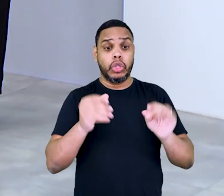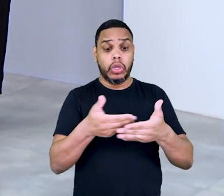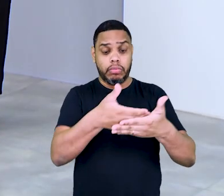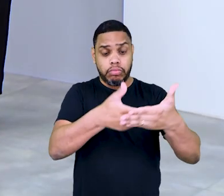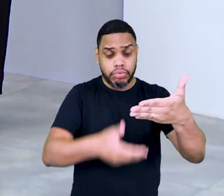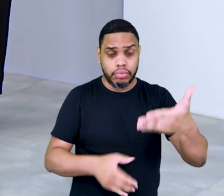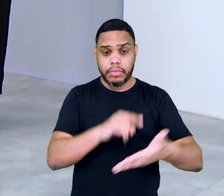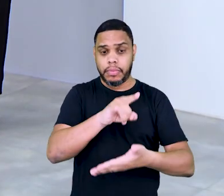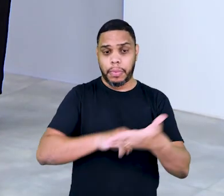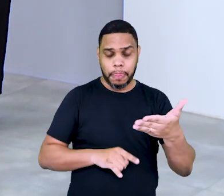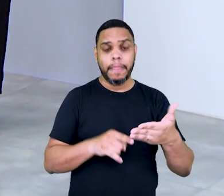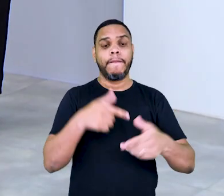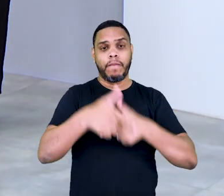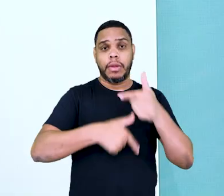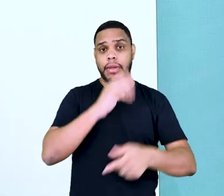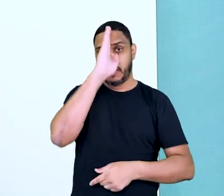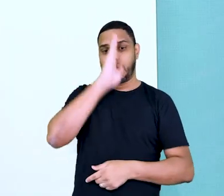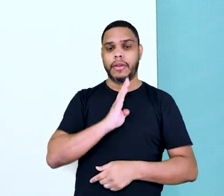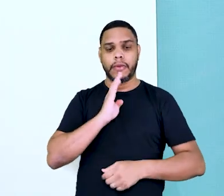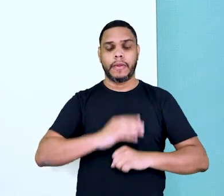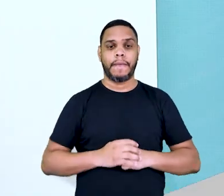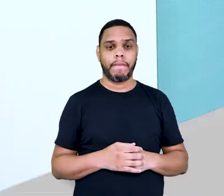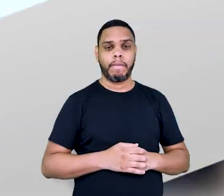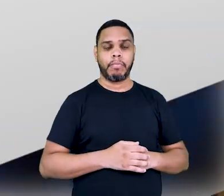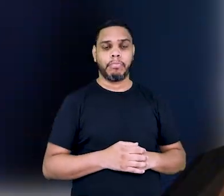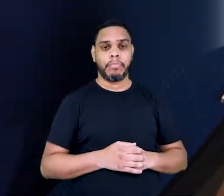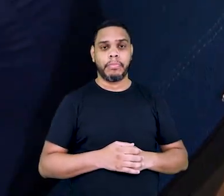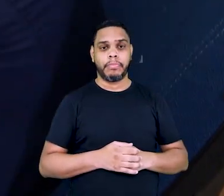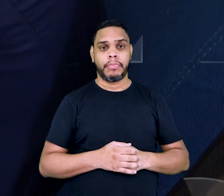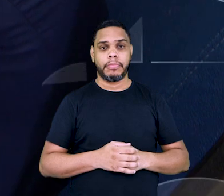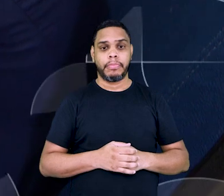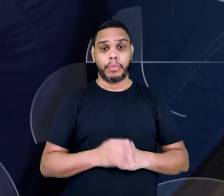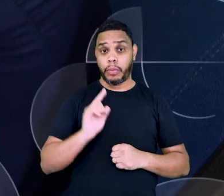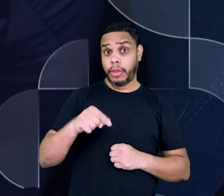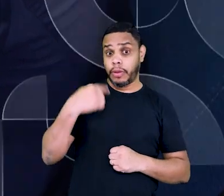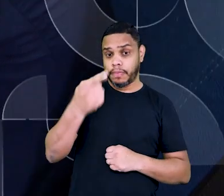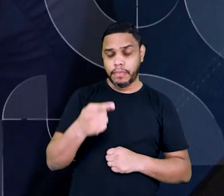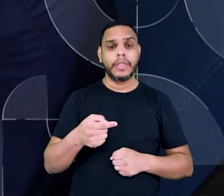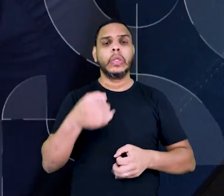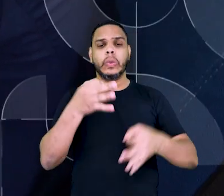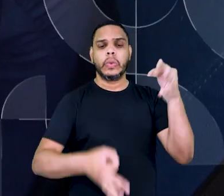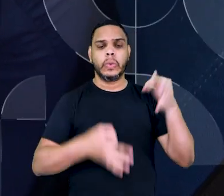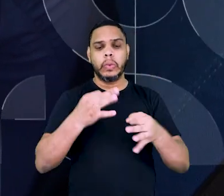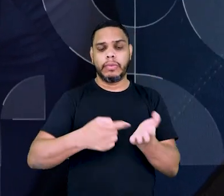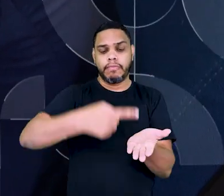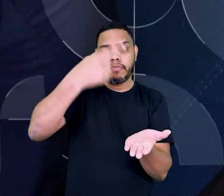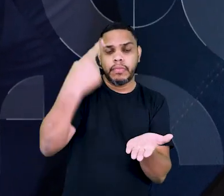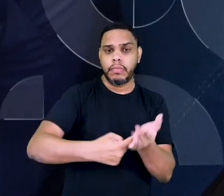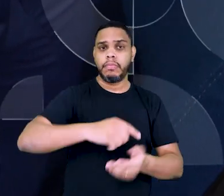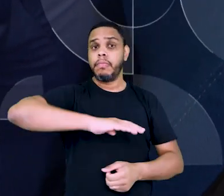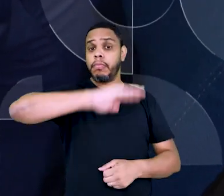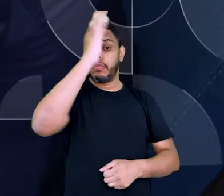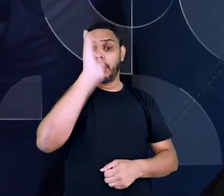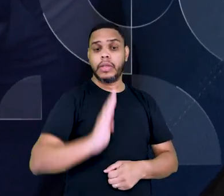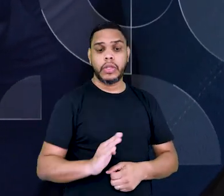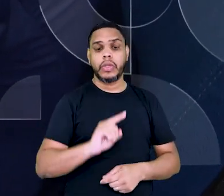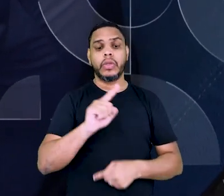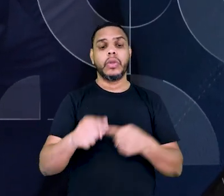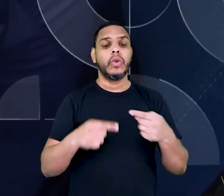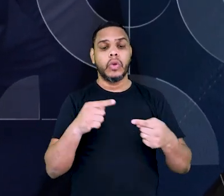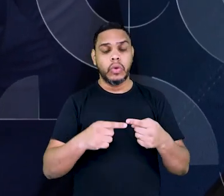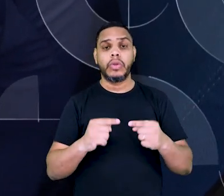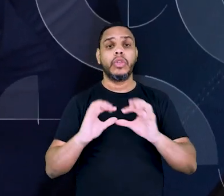O serviço é gratuito. A seguir, o Poder Judiciário tem um pacto nacional para tornar a linguagem de todas